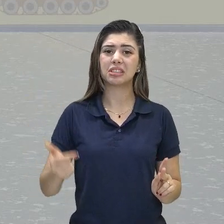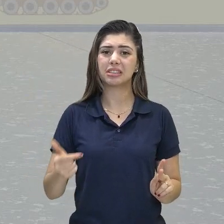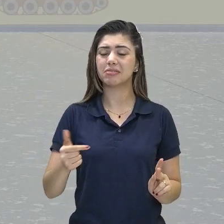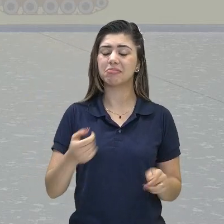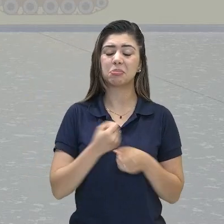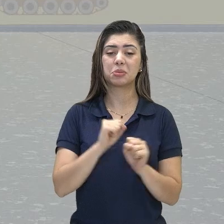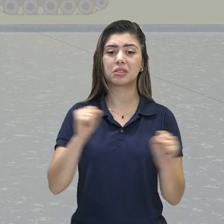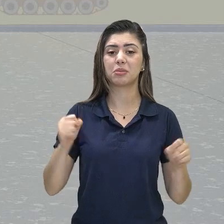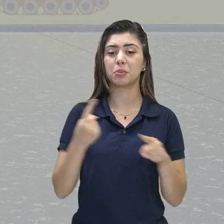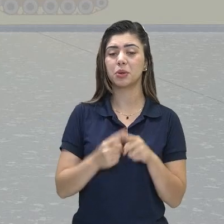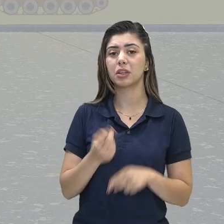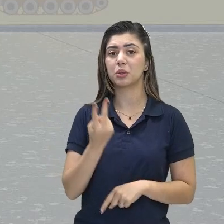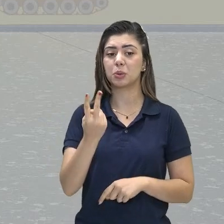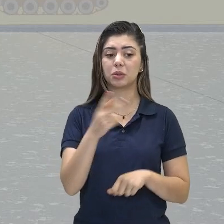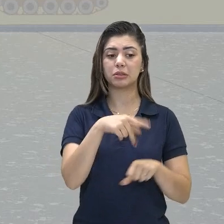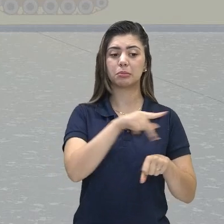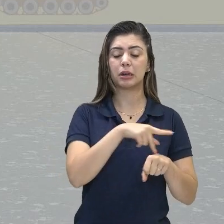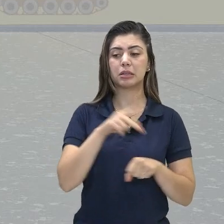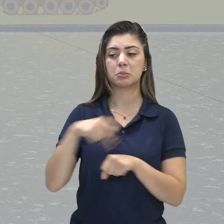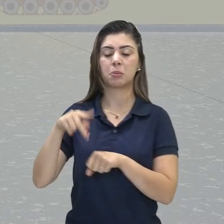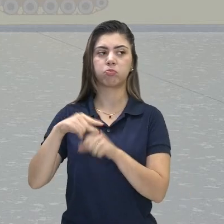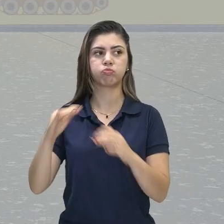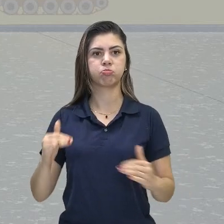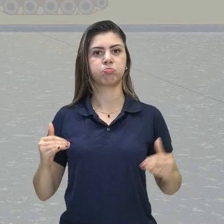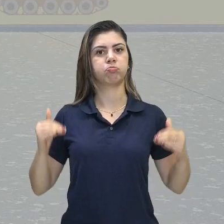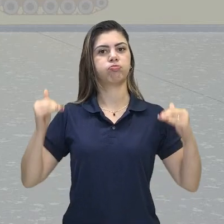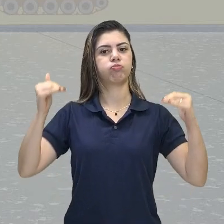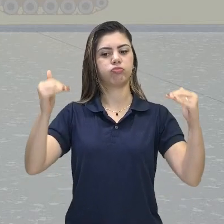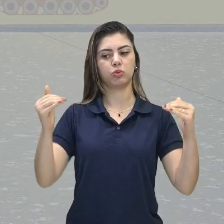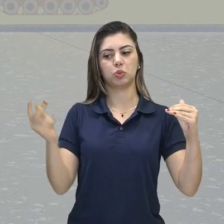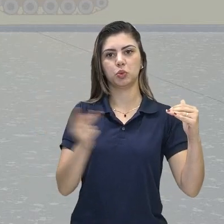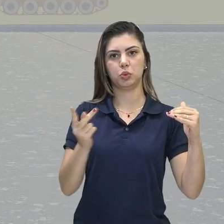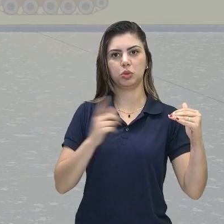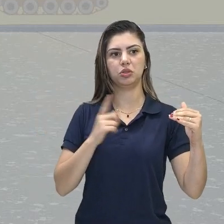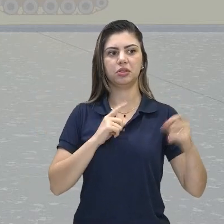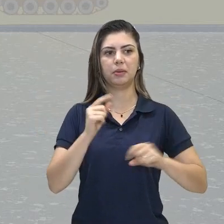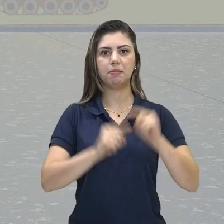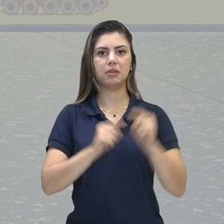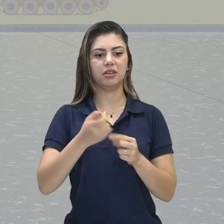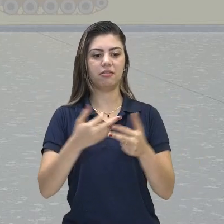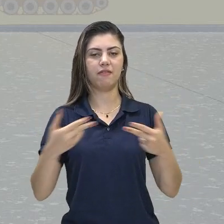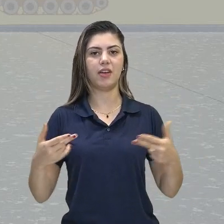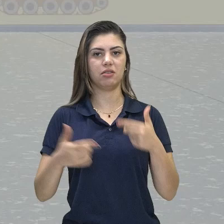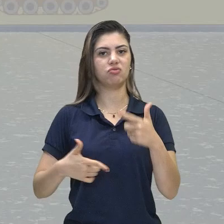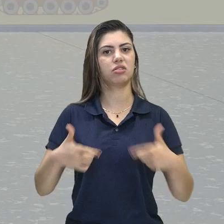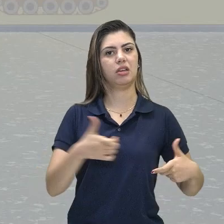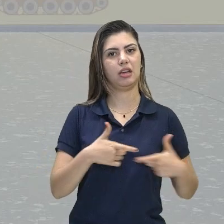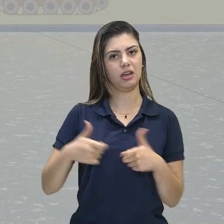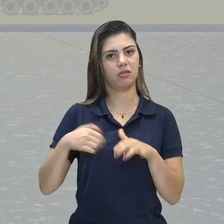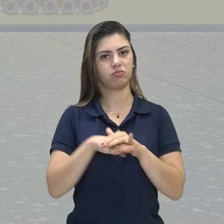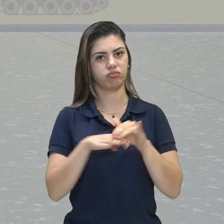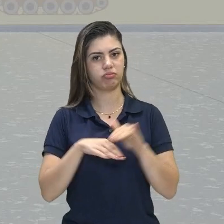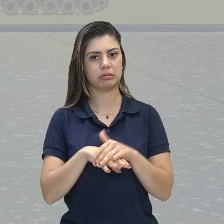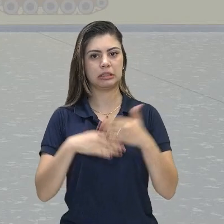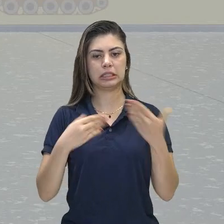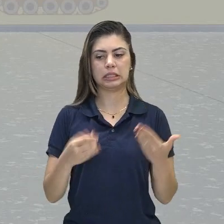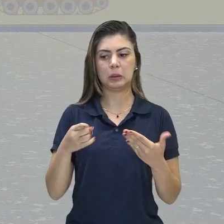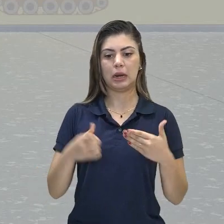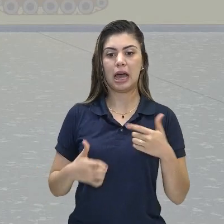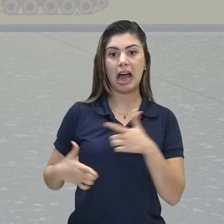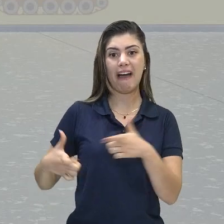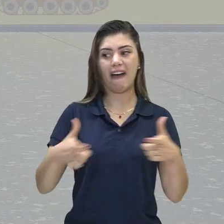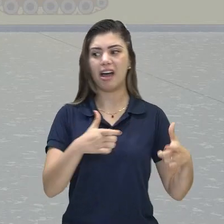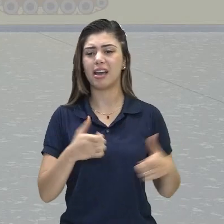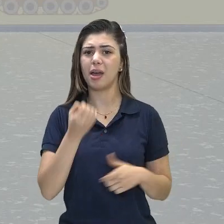dois países, duas potências fortemente armadas e por isso não seria bom que houvesse uma